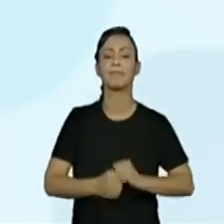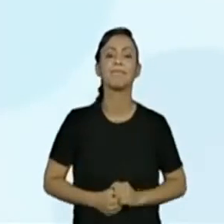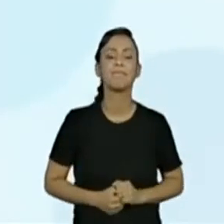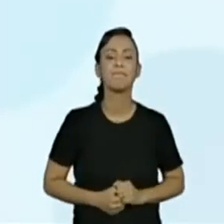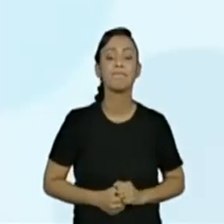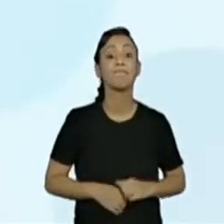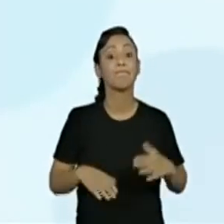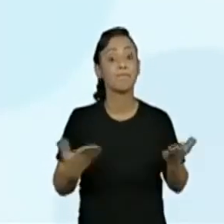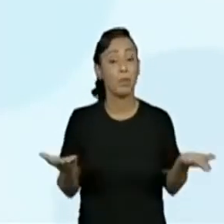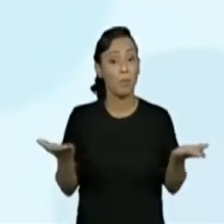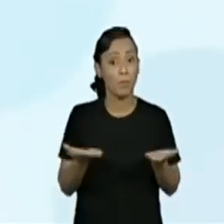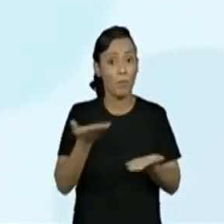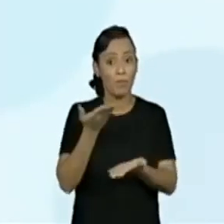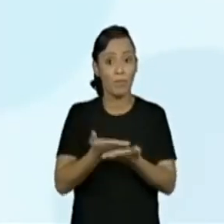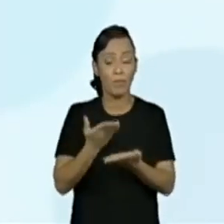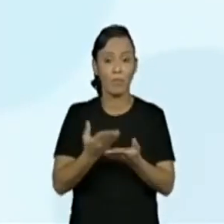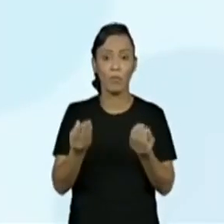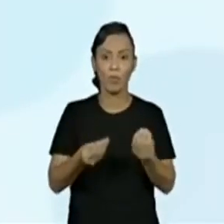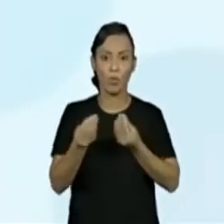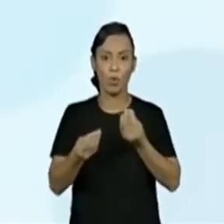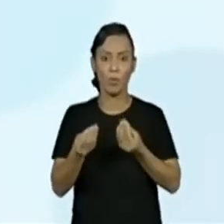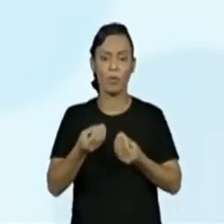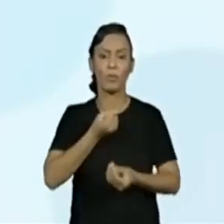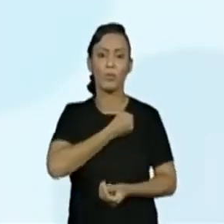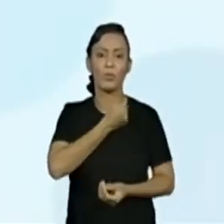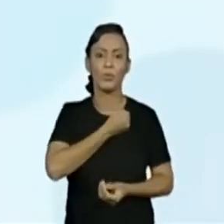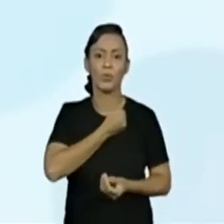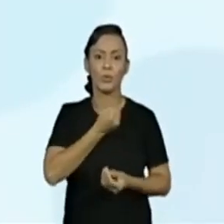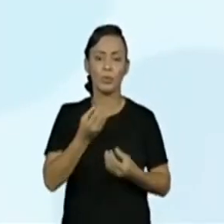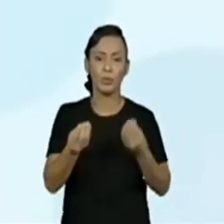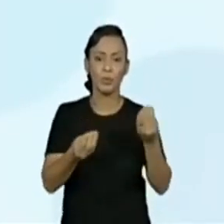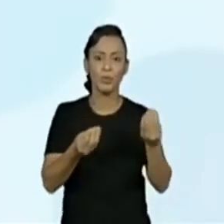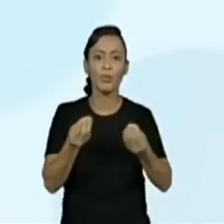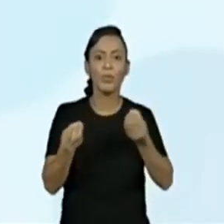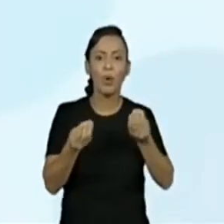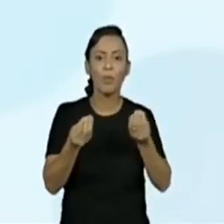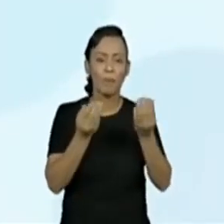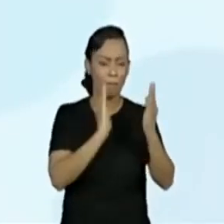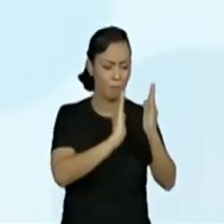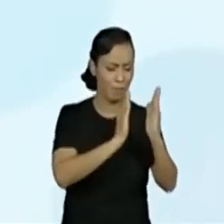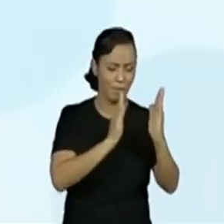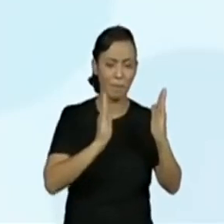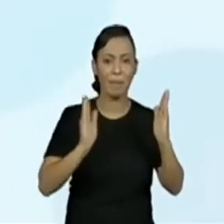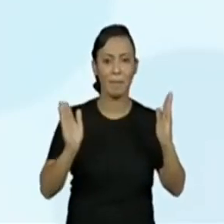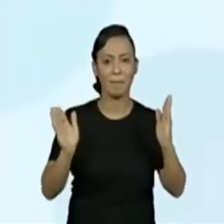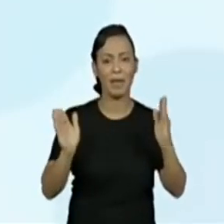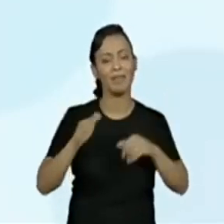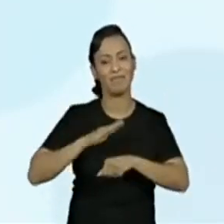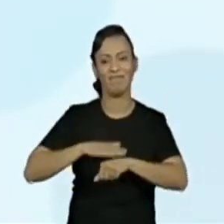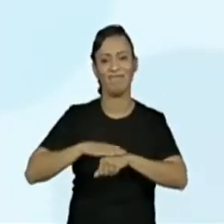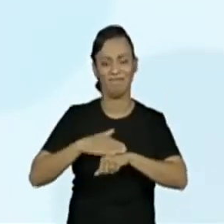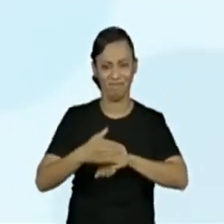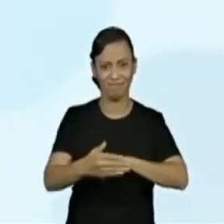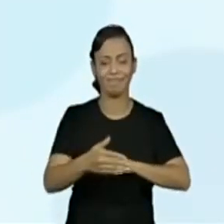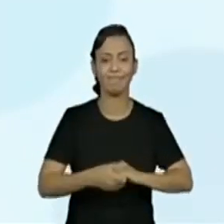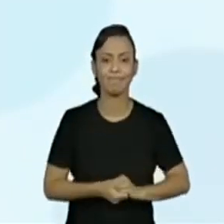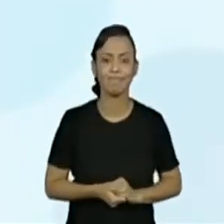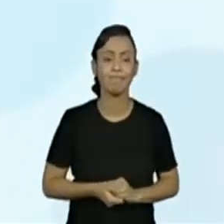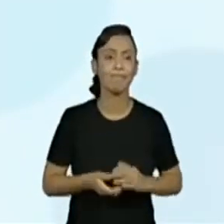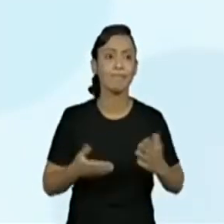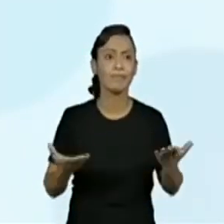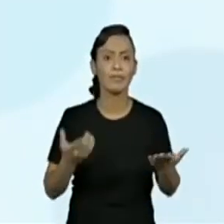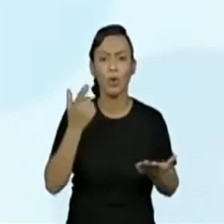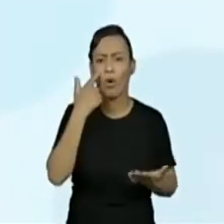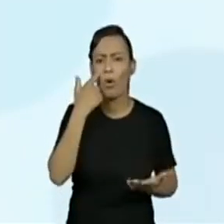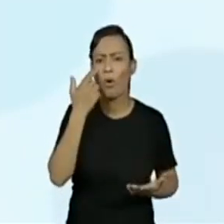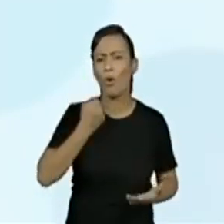uma sequência numérica a partir de uma regra estabelecida. Nós vemos aqui que até esses números